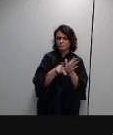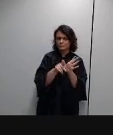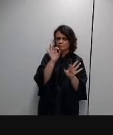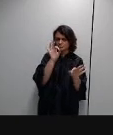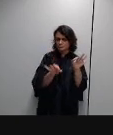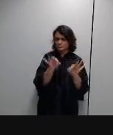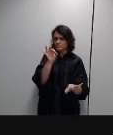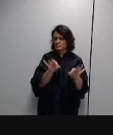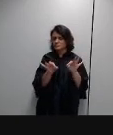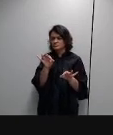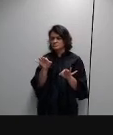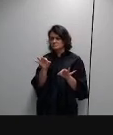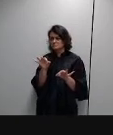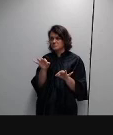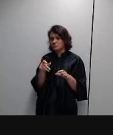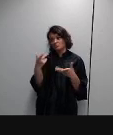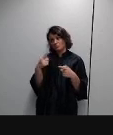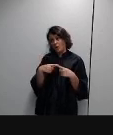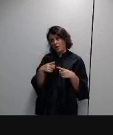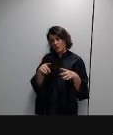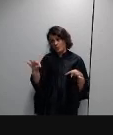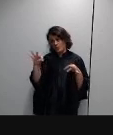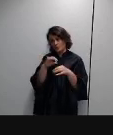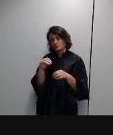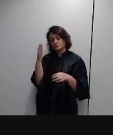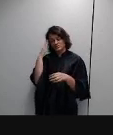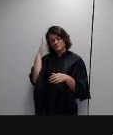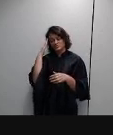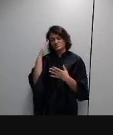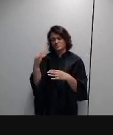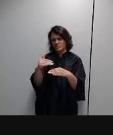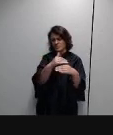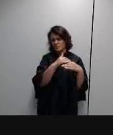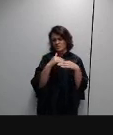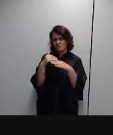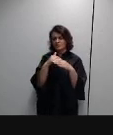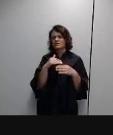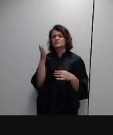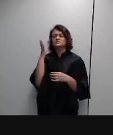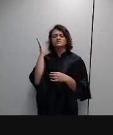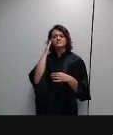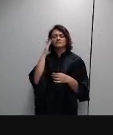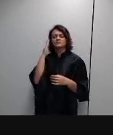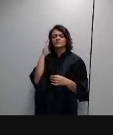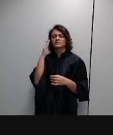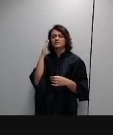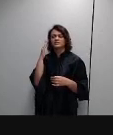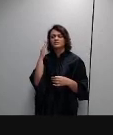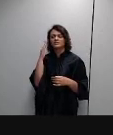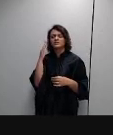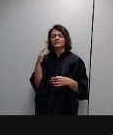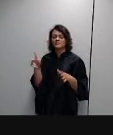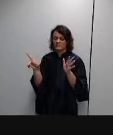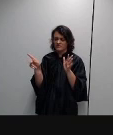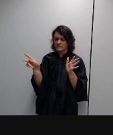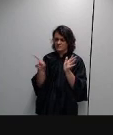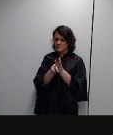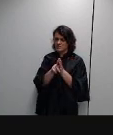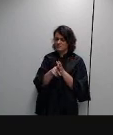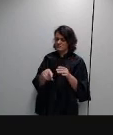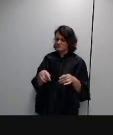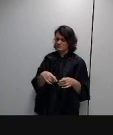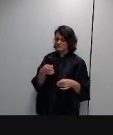o que todos nós entendemos por unanimidade da Classe B diferença entre Muriaé e